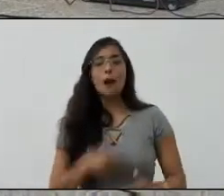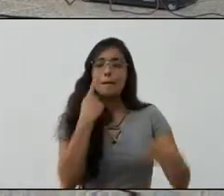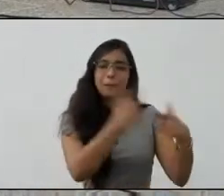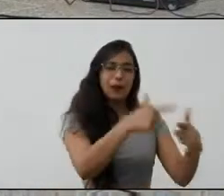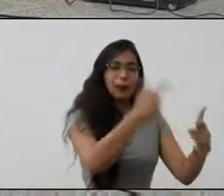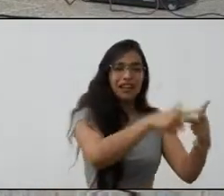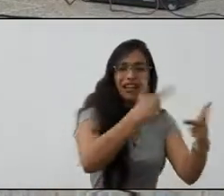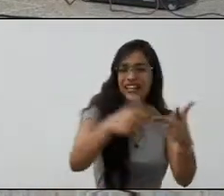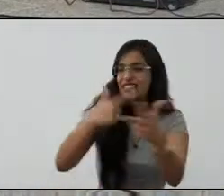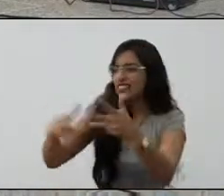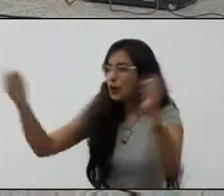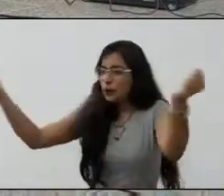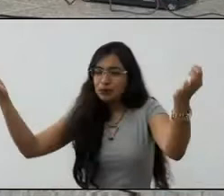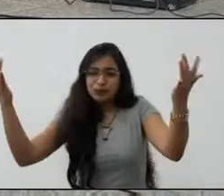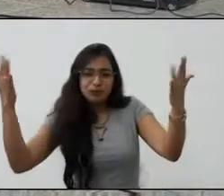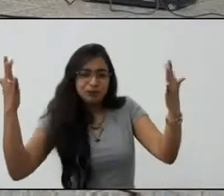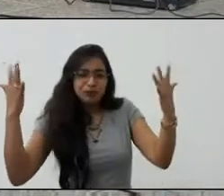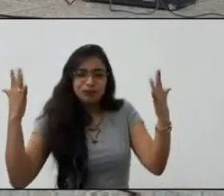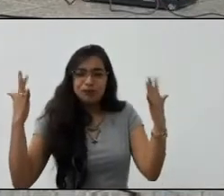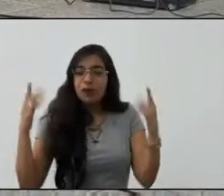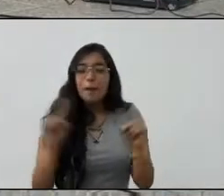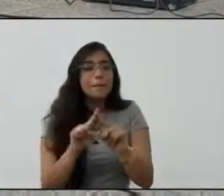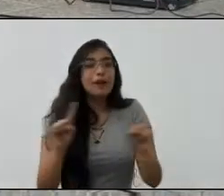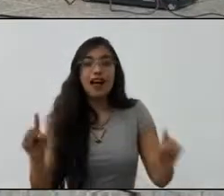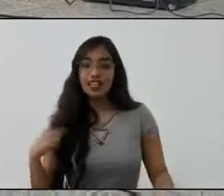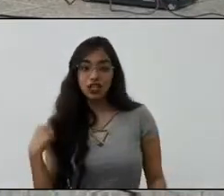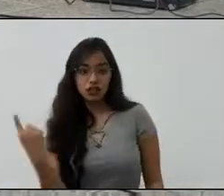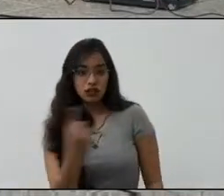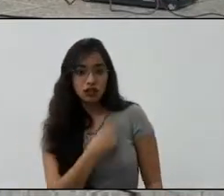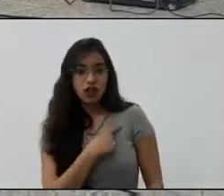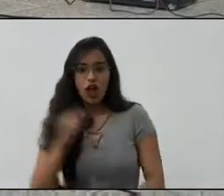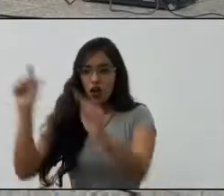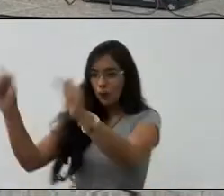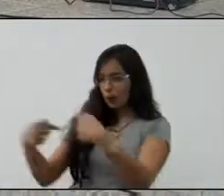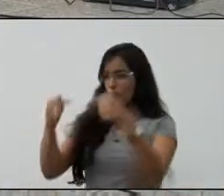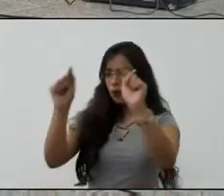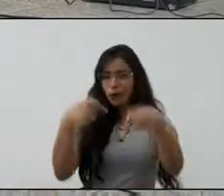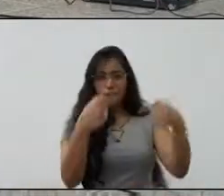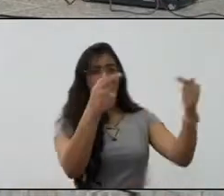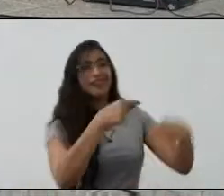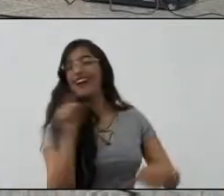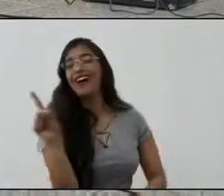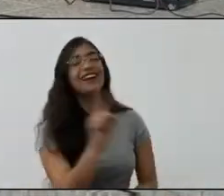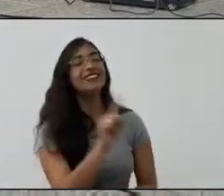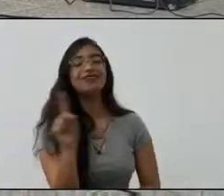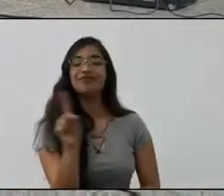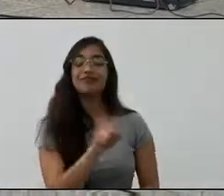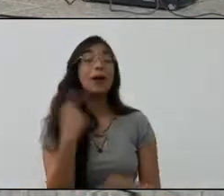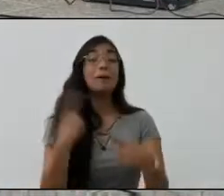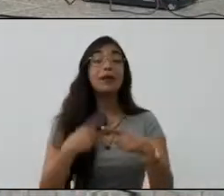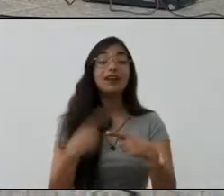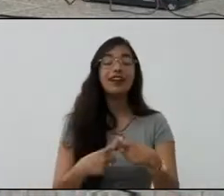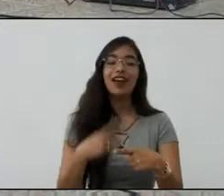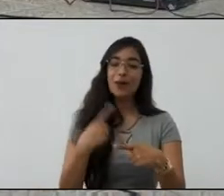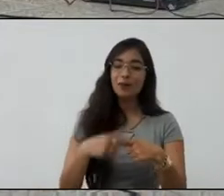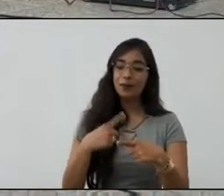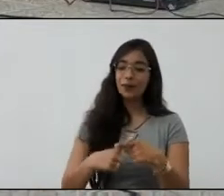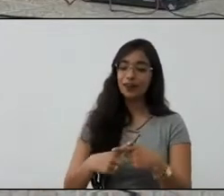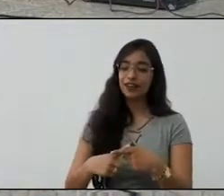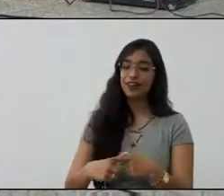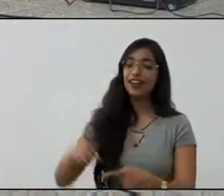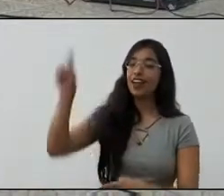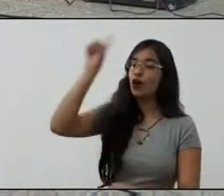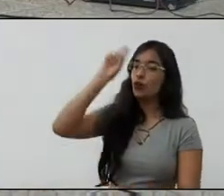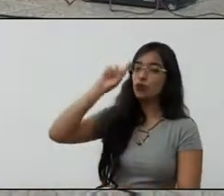ao nosso lado e 10 mil à nossa direita, mas nós não seremos atingidos, porque o Senhor dará ordens aos seus